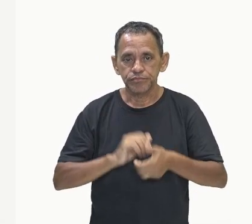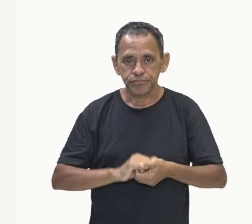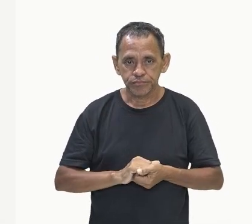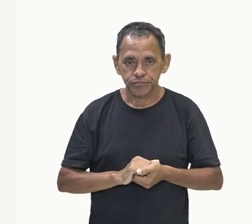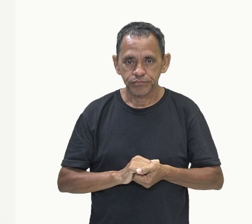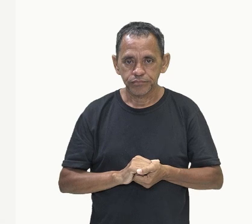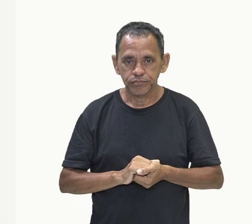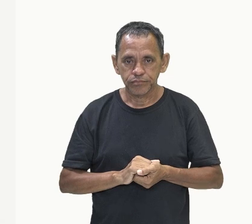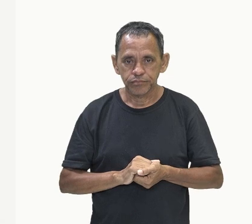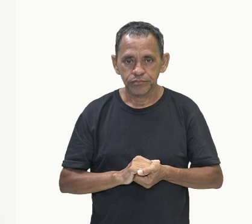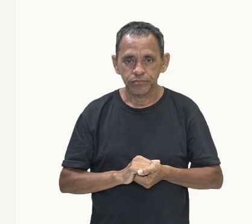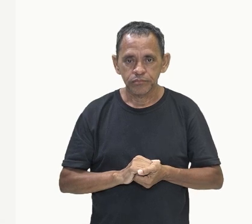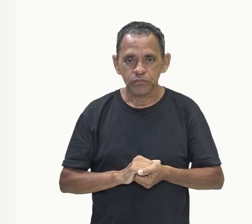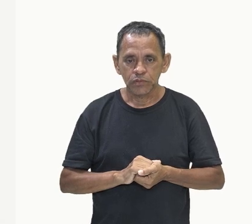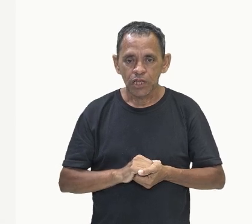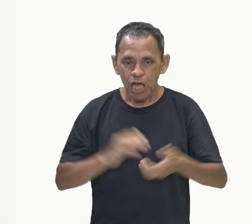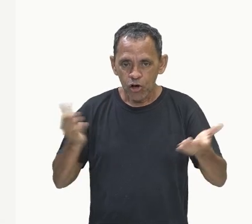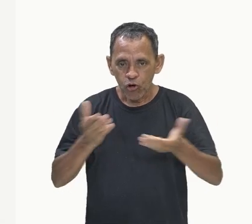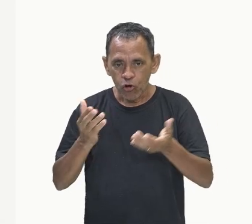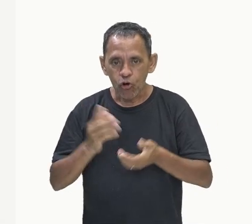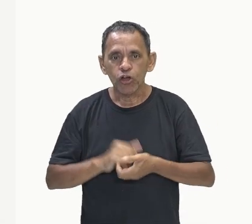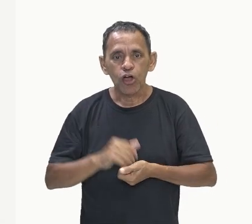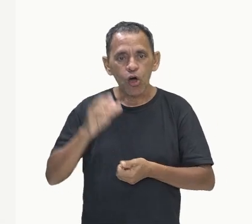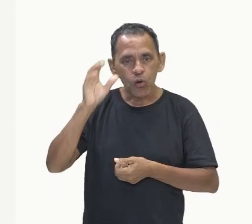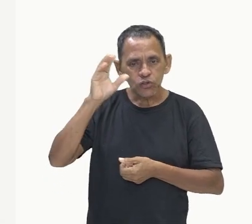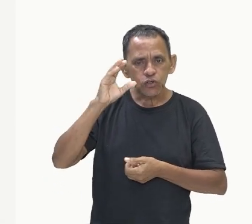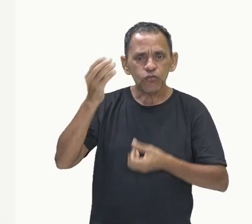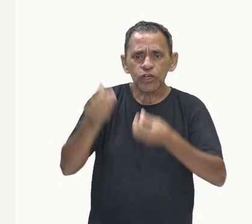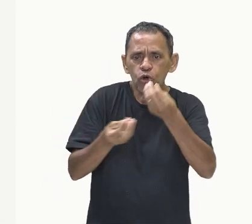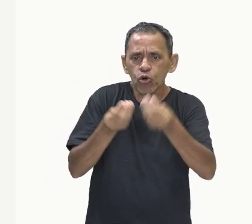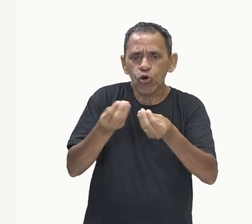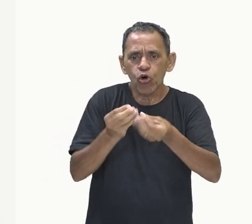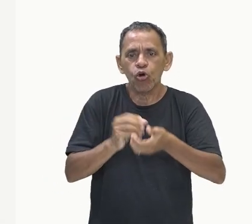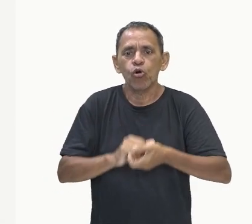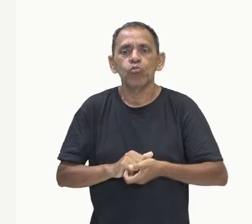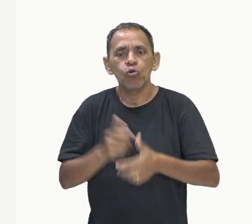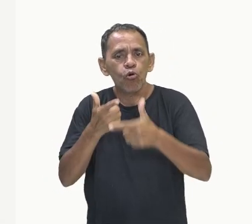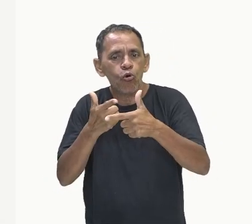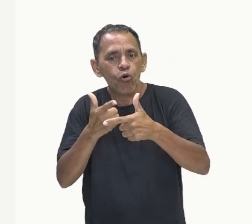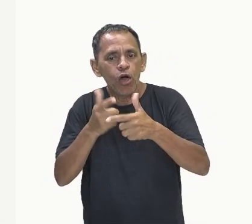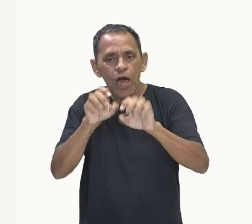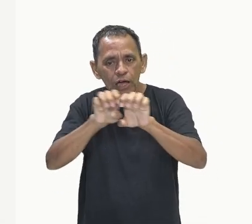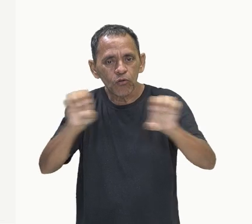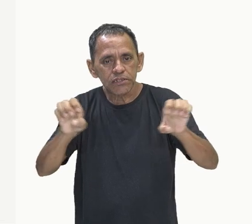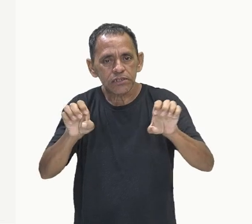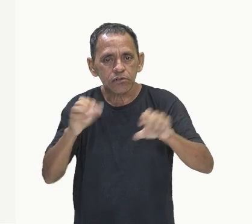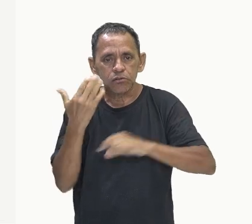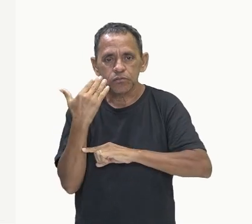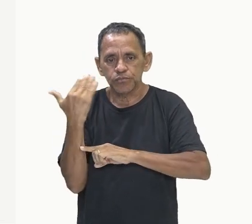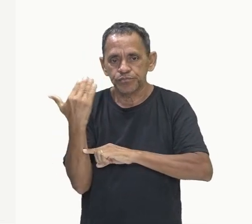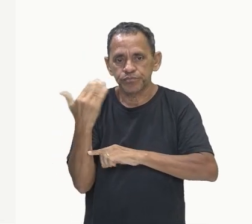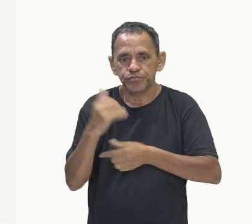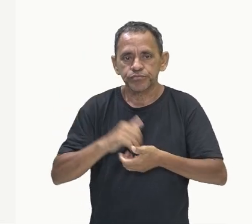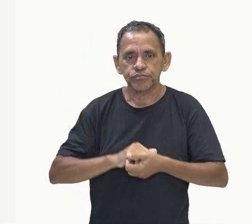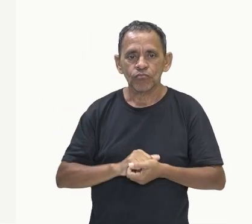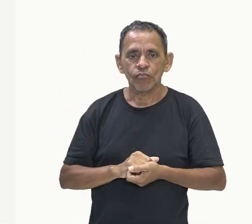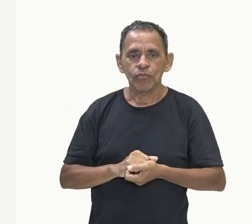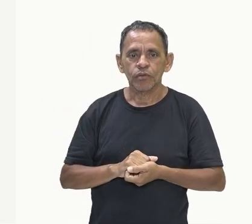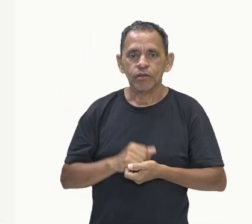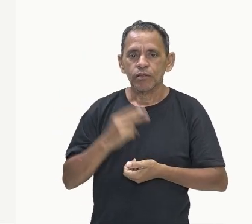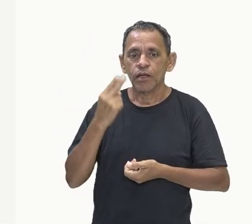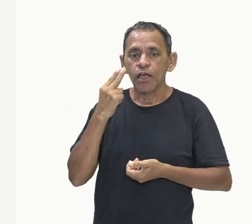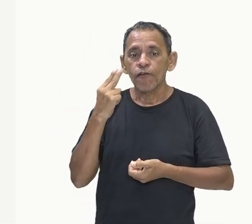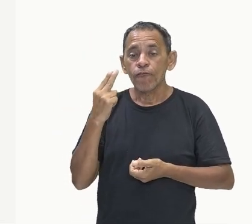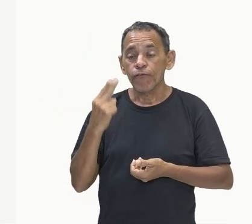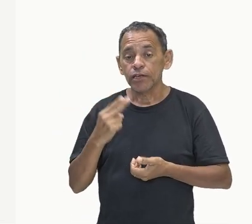vamos à solução. As velocidades, aí já está repetindo, né, lá a afirmação número 3, tá?